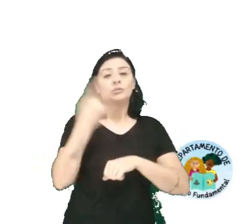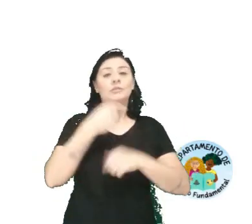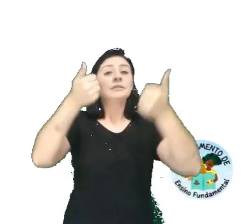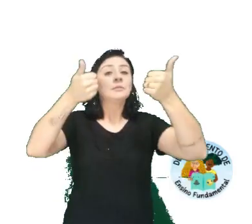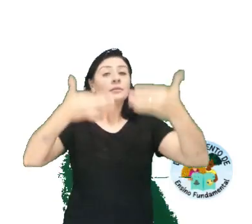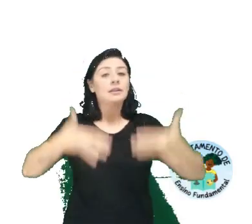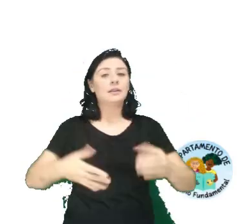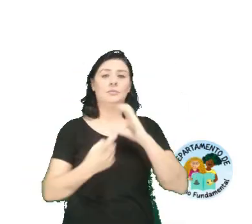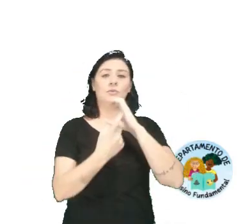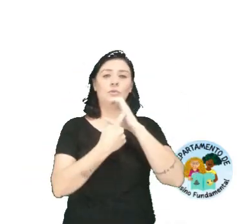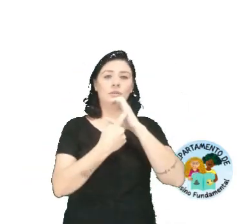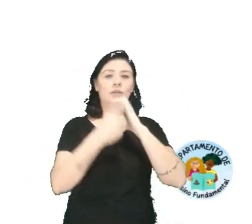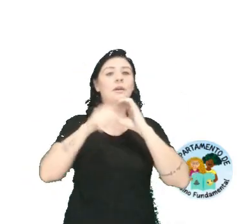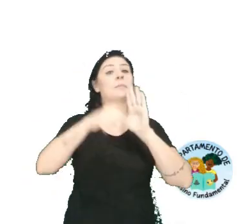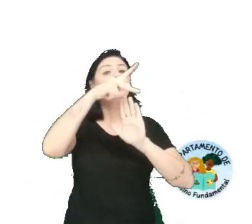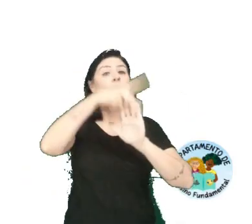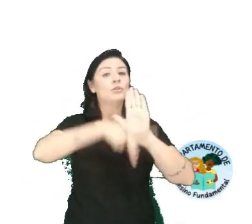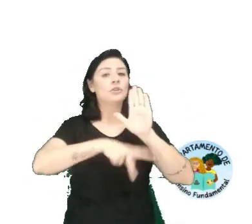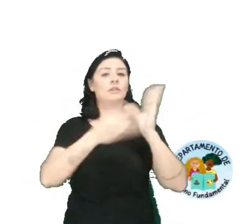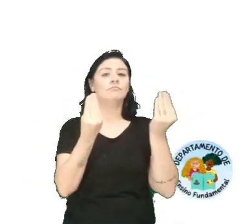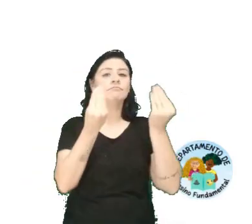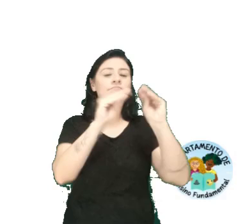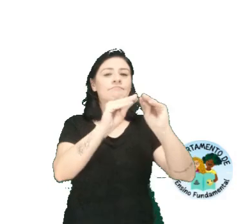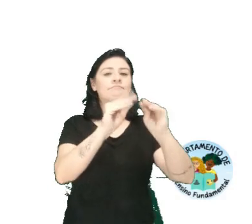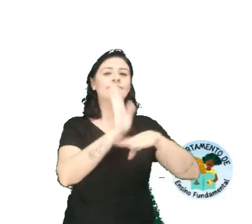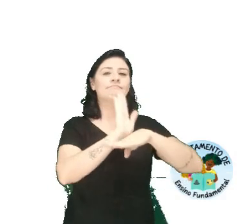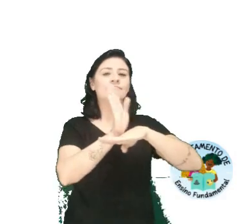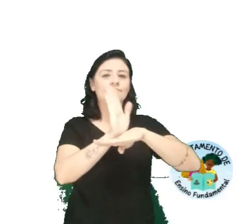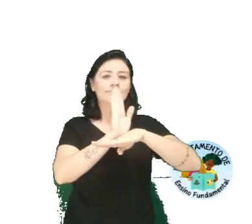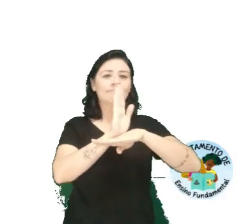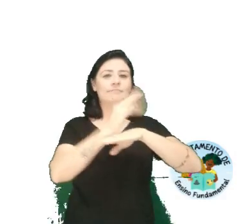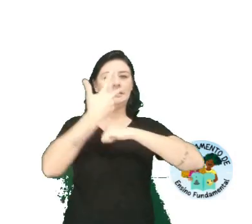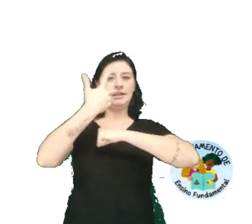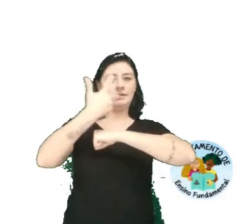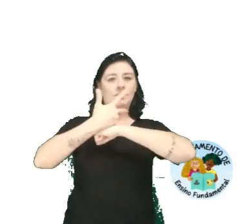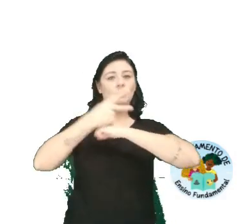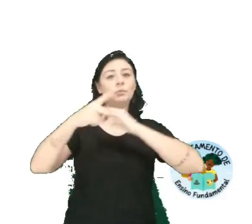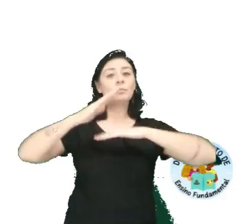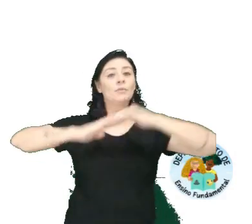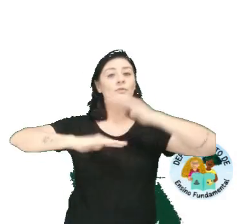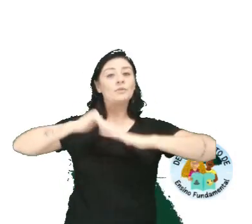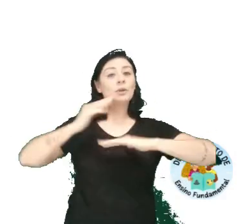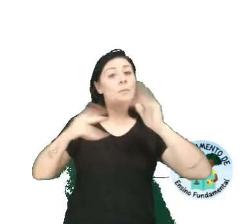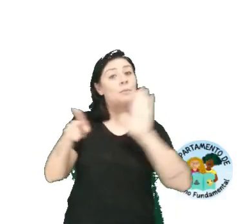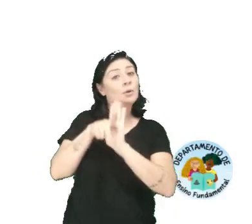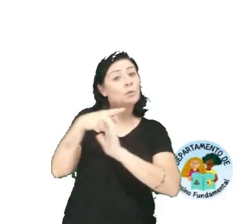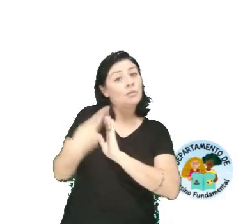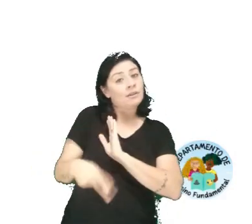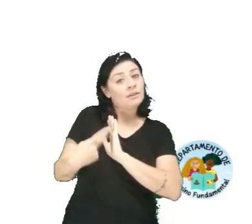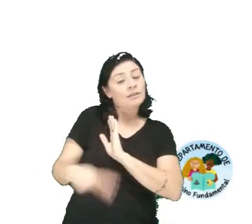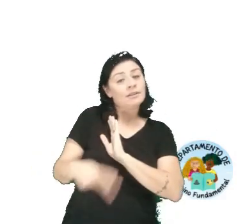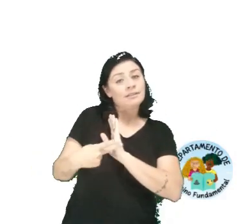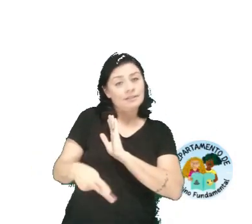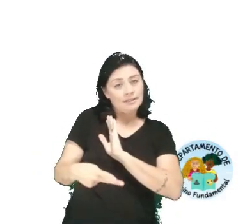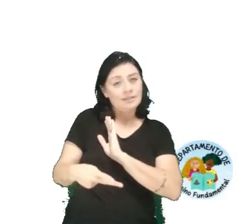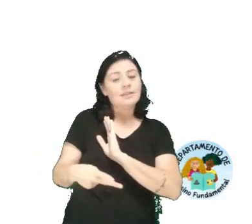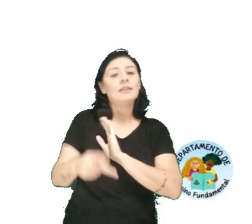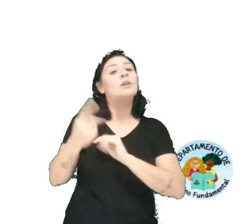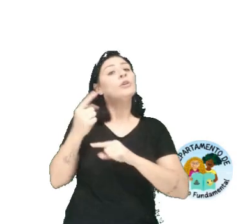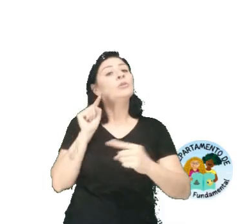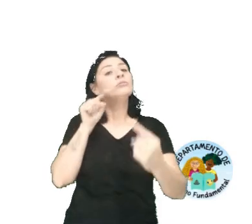visa disponibilizar vídeos gravados por profissionais aqui da rede, com a finalidade de auxiliar